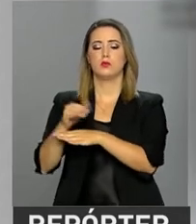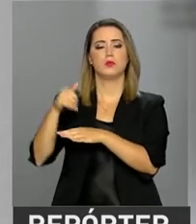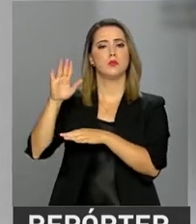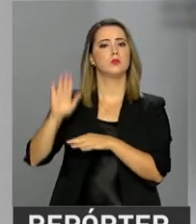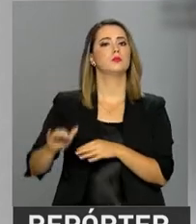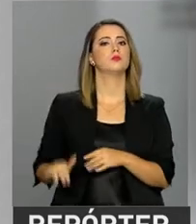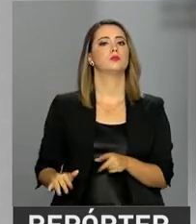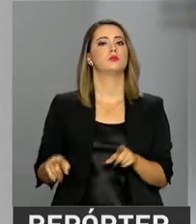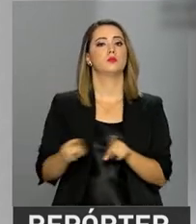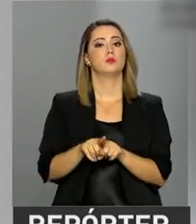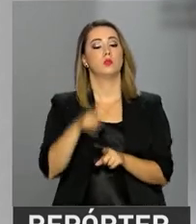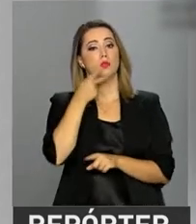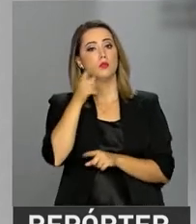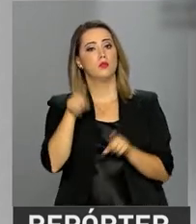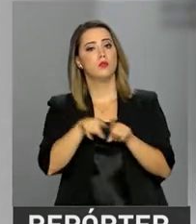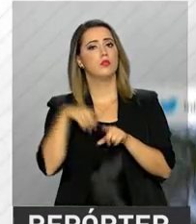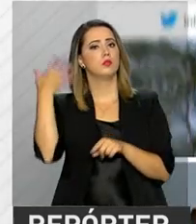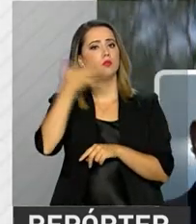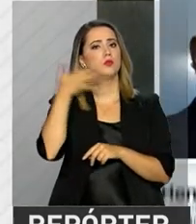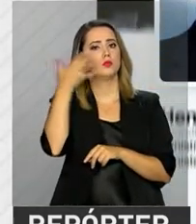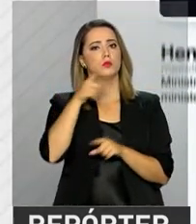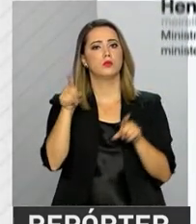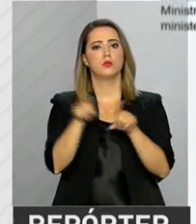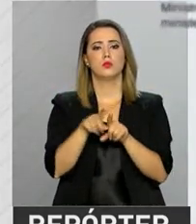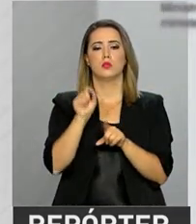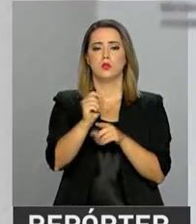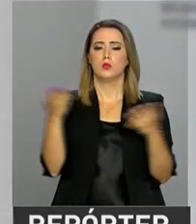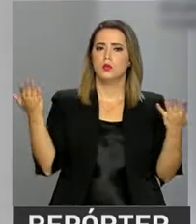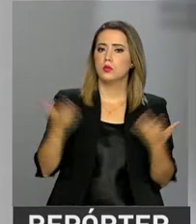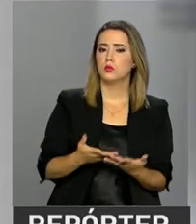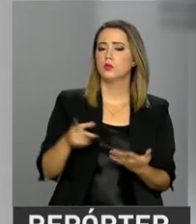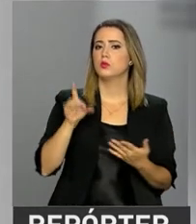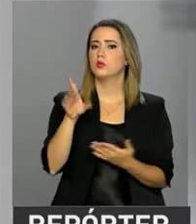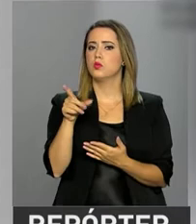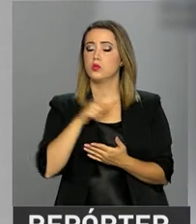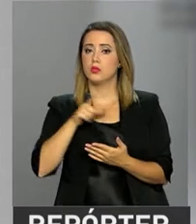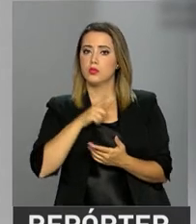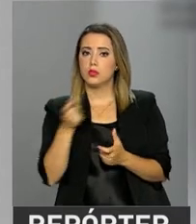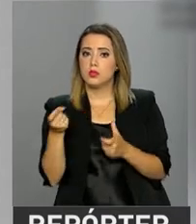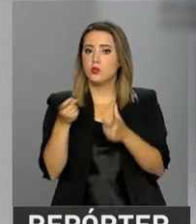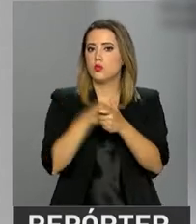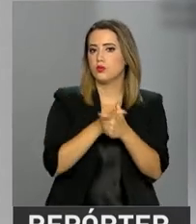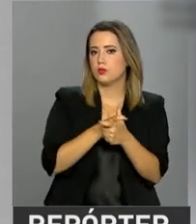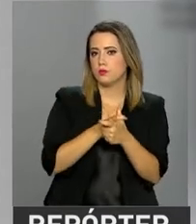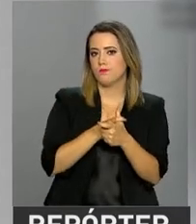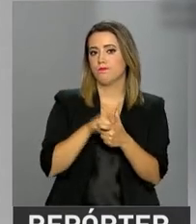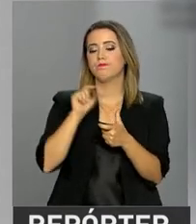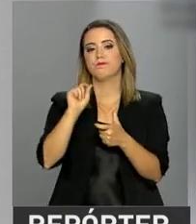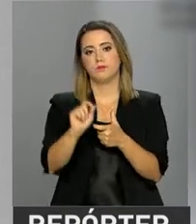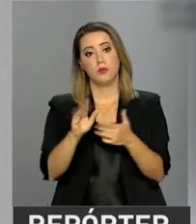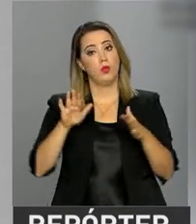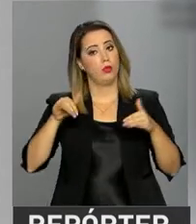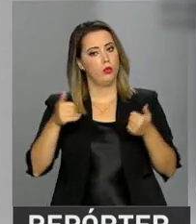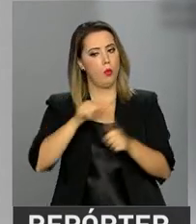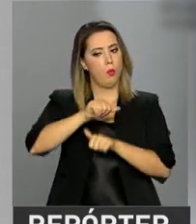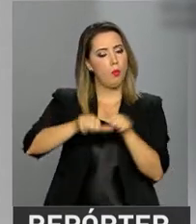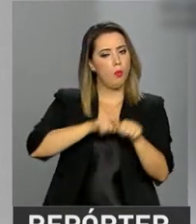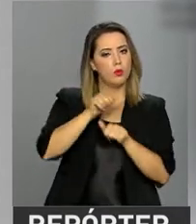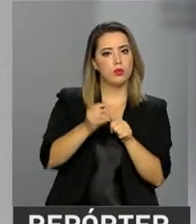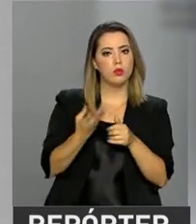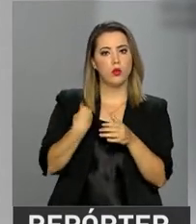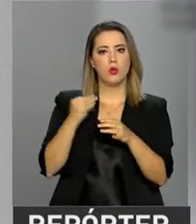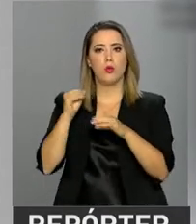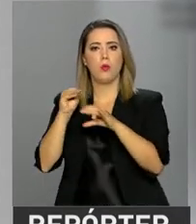henrique meirelles explicou que os cadastros existentes hoje só registram débitos e dívidas com o cadastro positivo